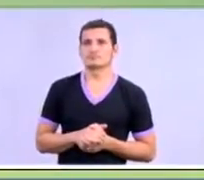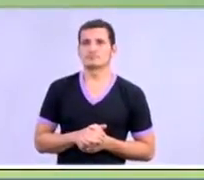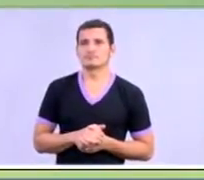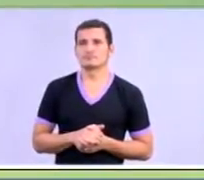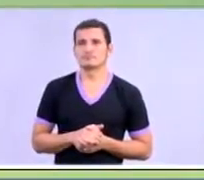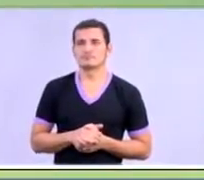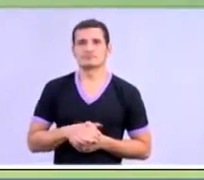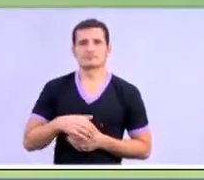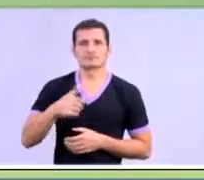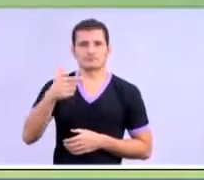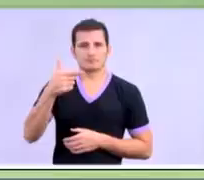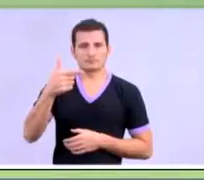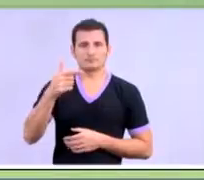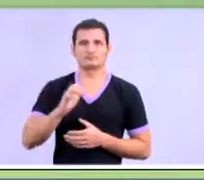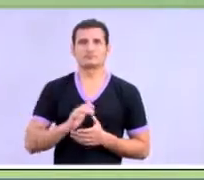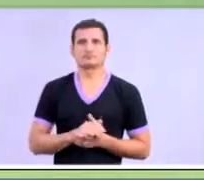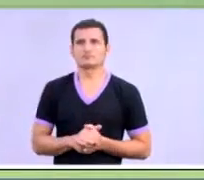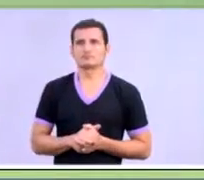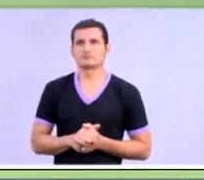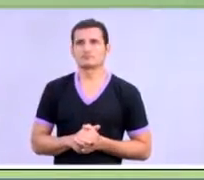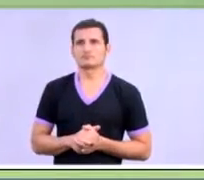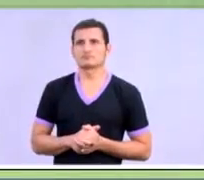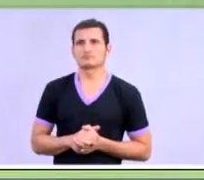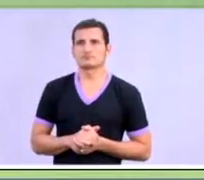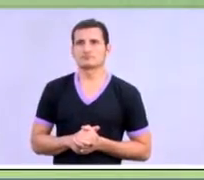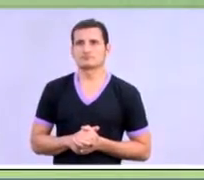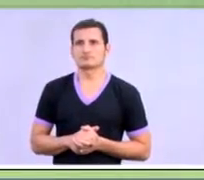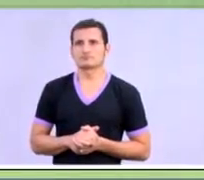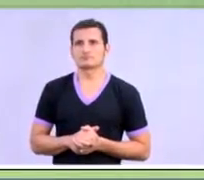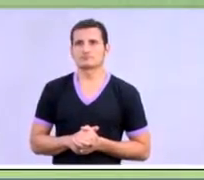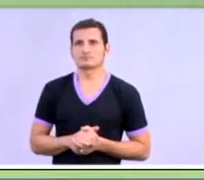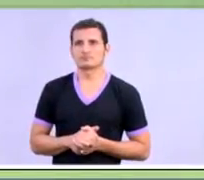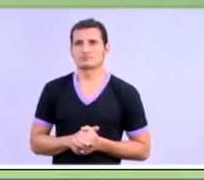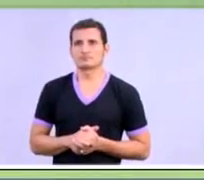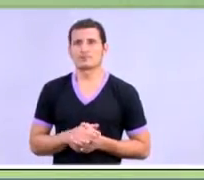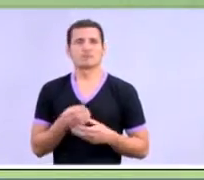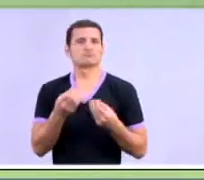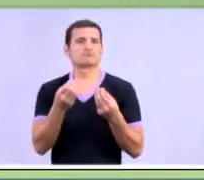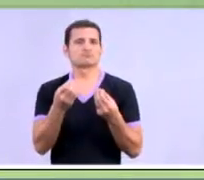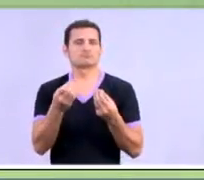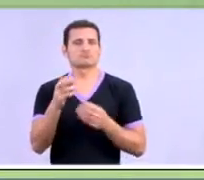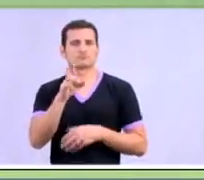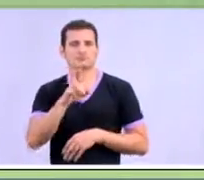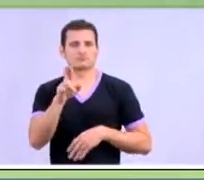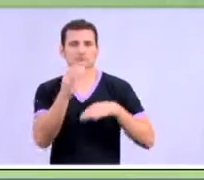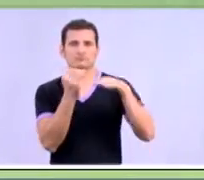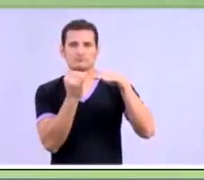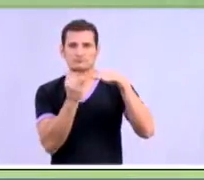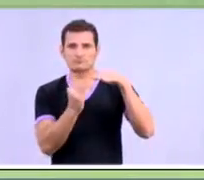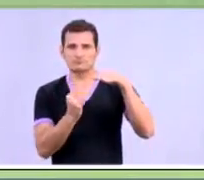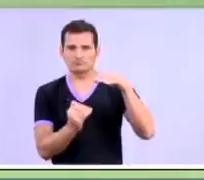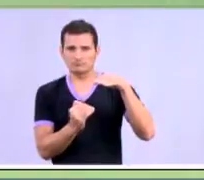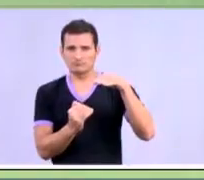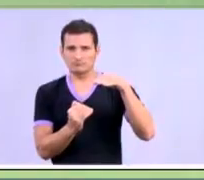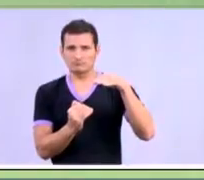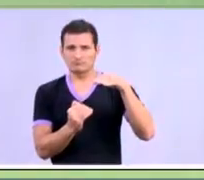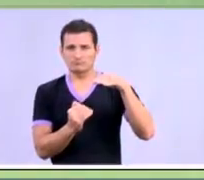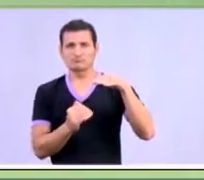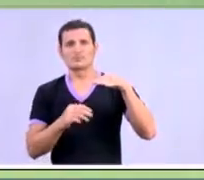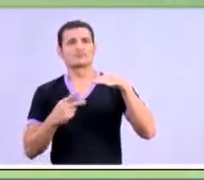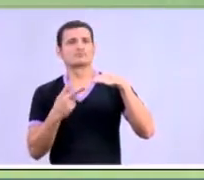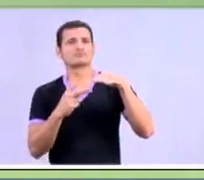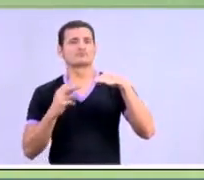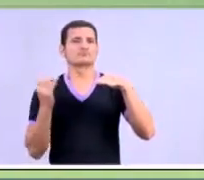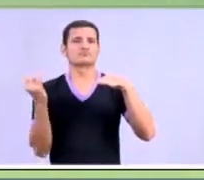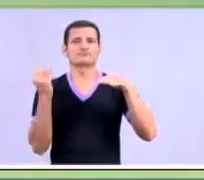Questão 2. Qual a finalidade do uso de modelos de camadas e qual a sua